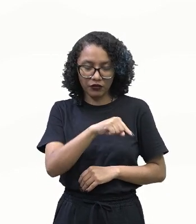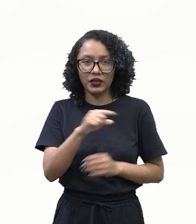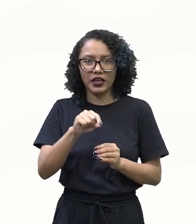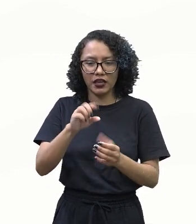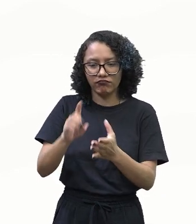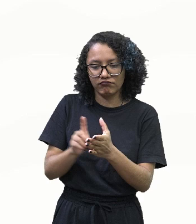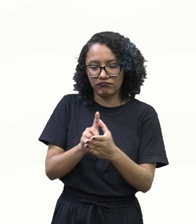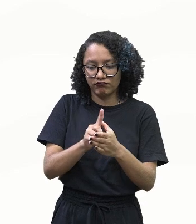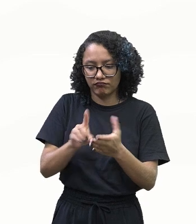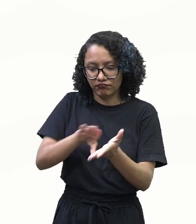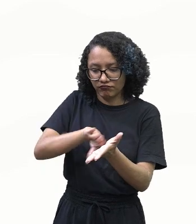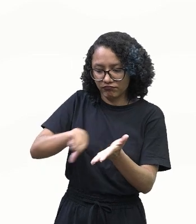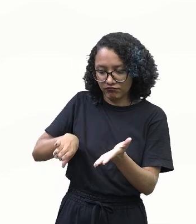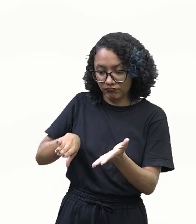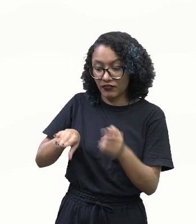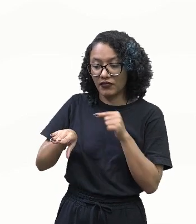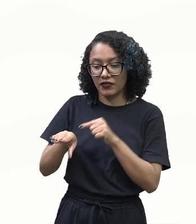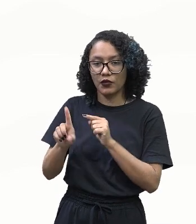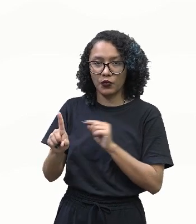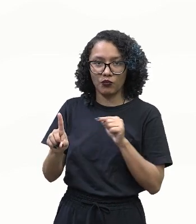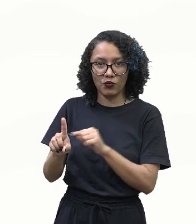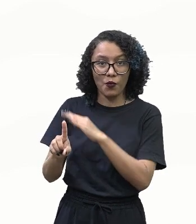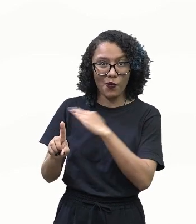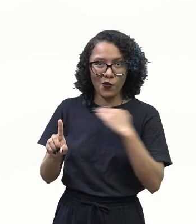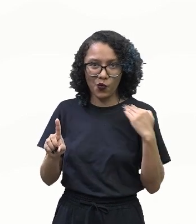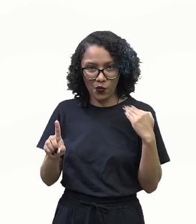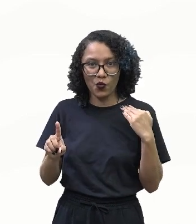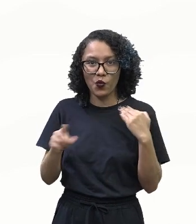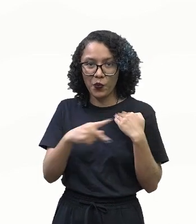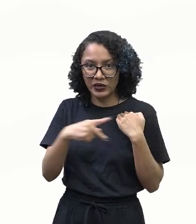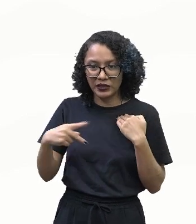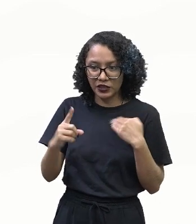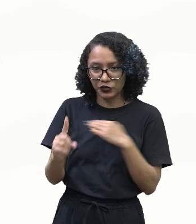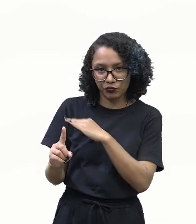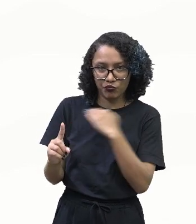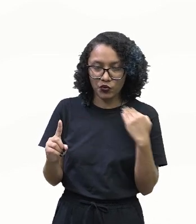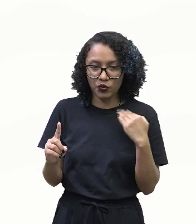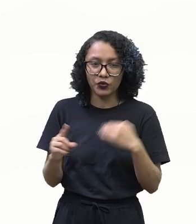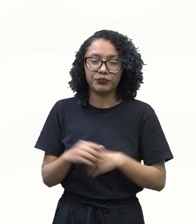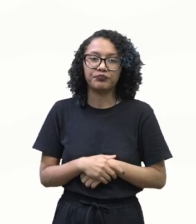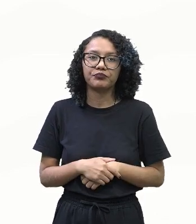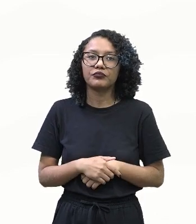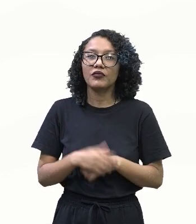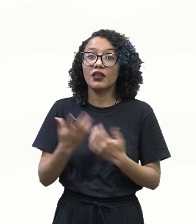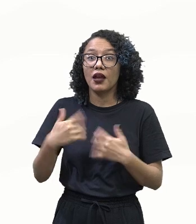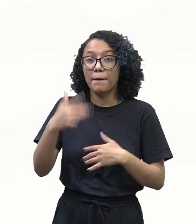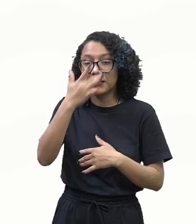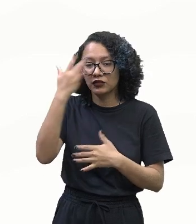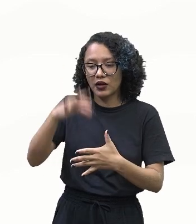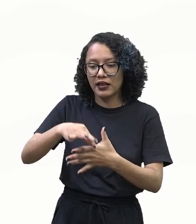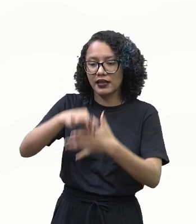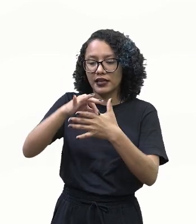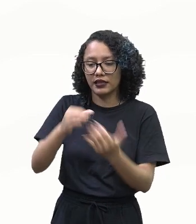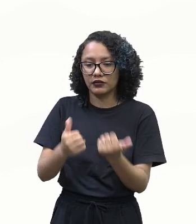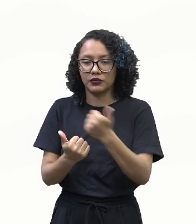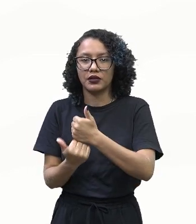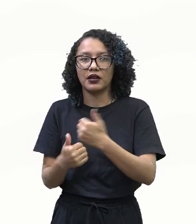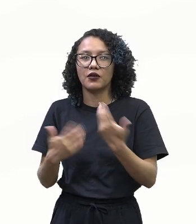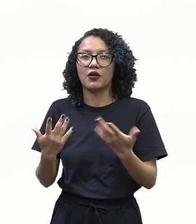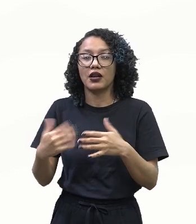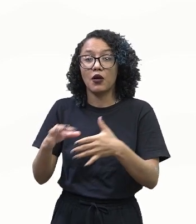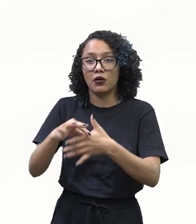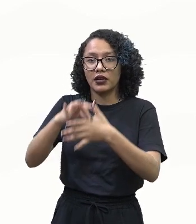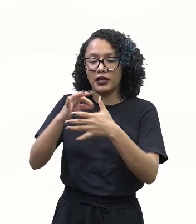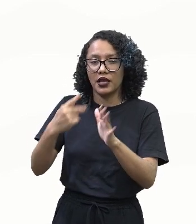presidente ele é morto pelos revoltosos. Quem vai assumir a liderança da província vai ser o líder ali do